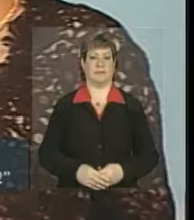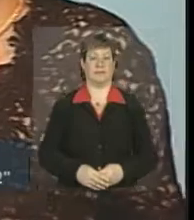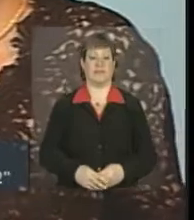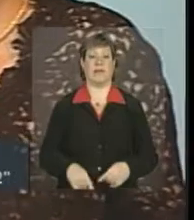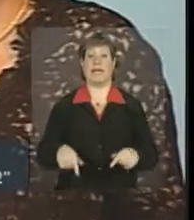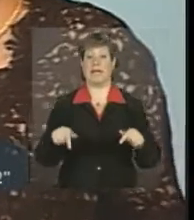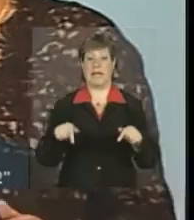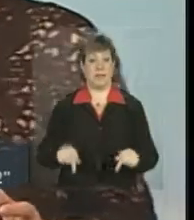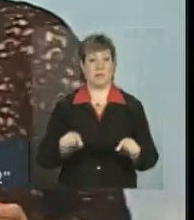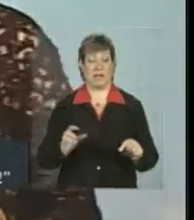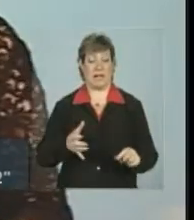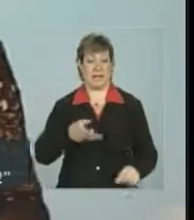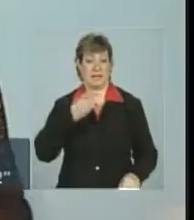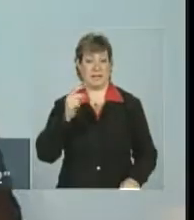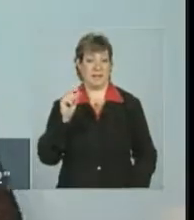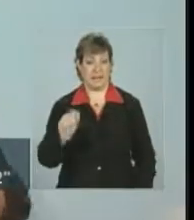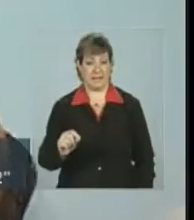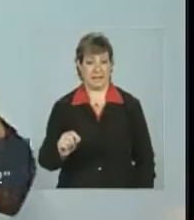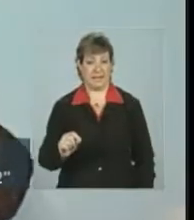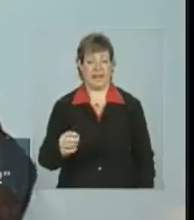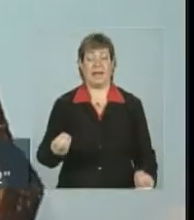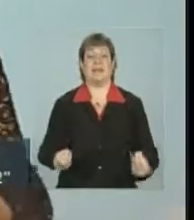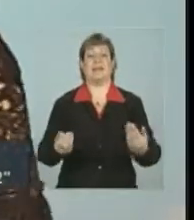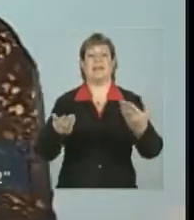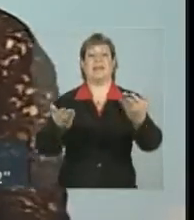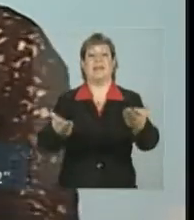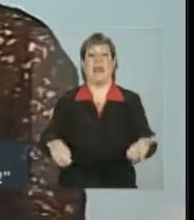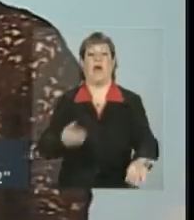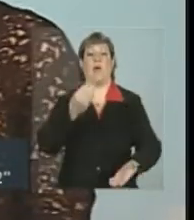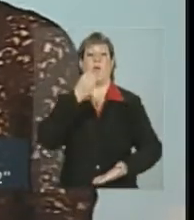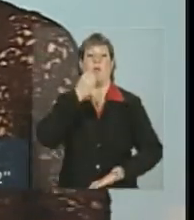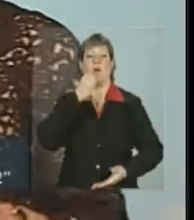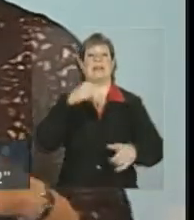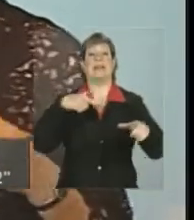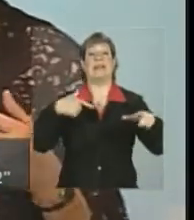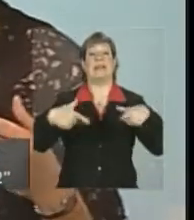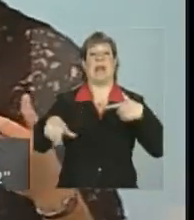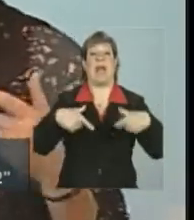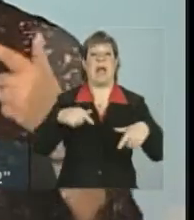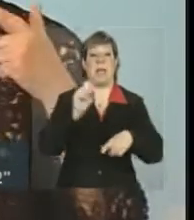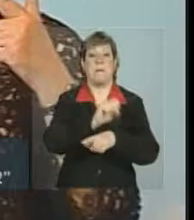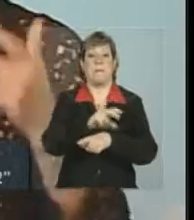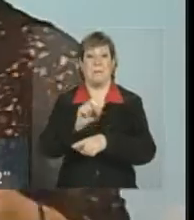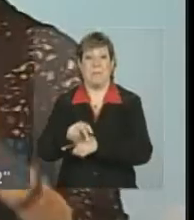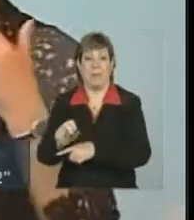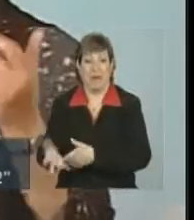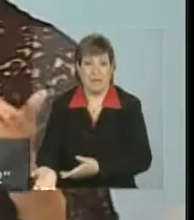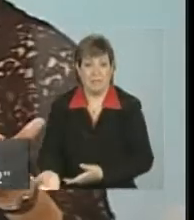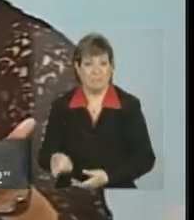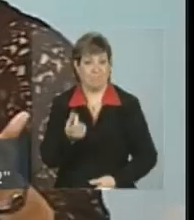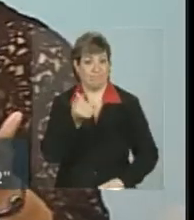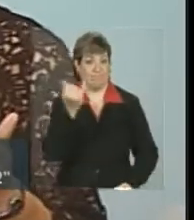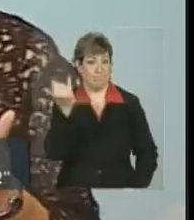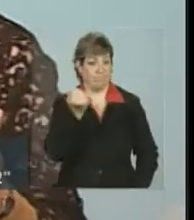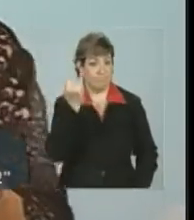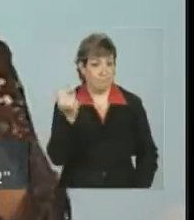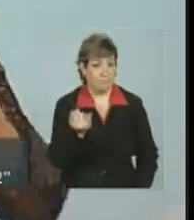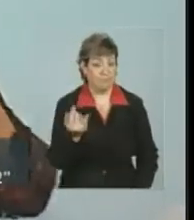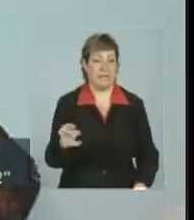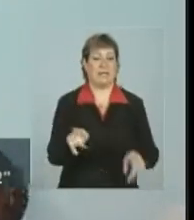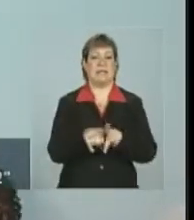Isto significa levar oportunidades de emprego, gerar e fazer rodar o